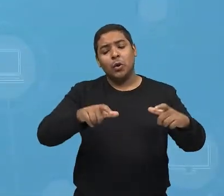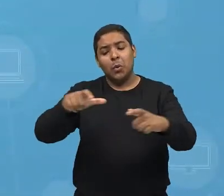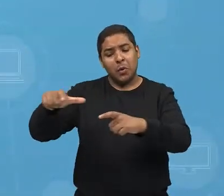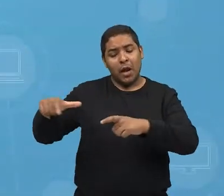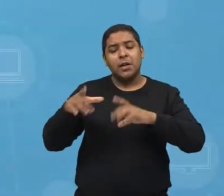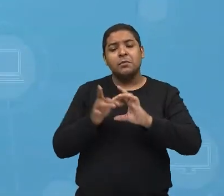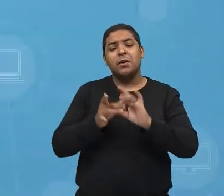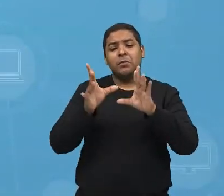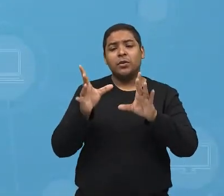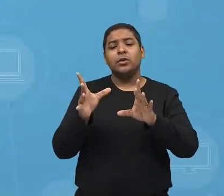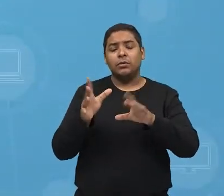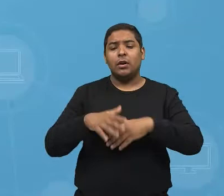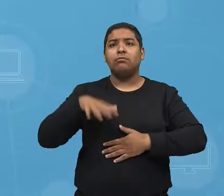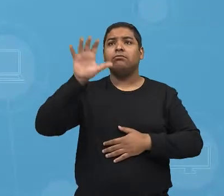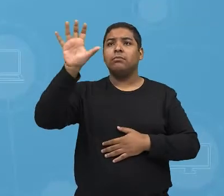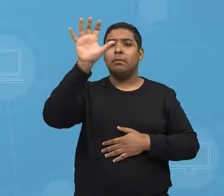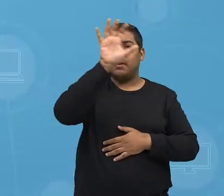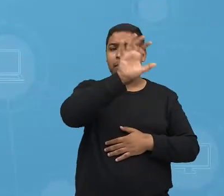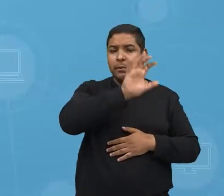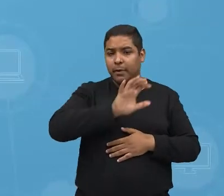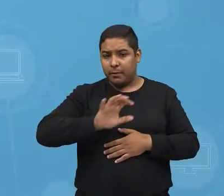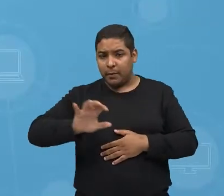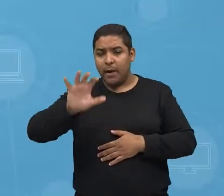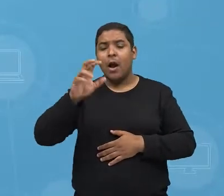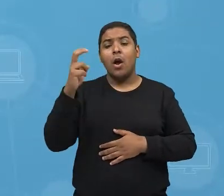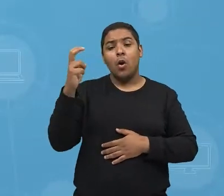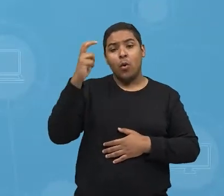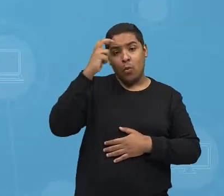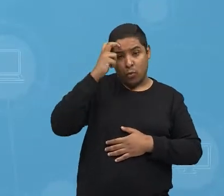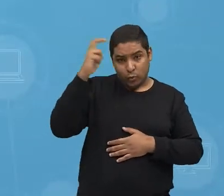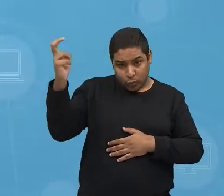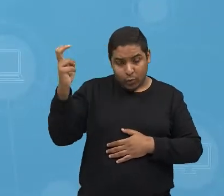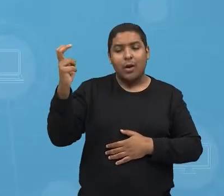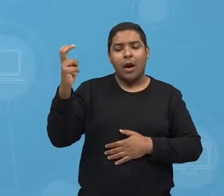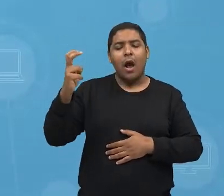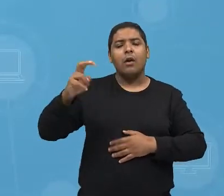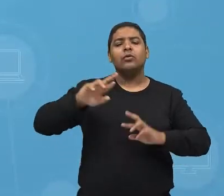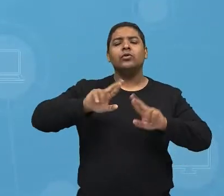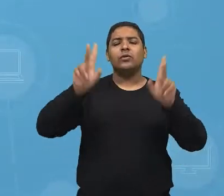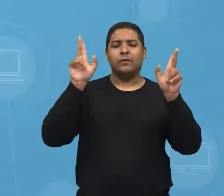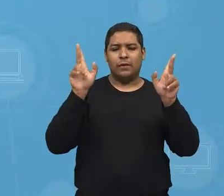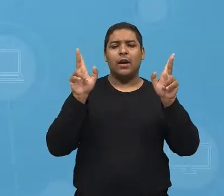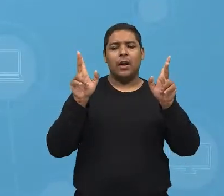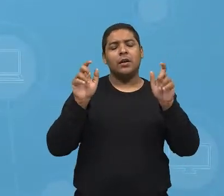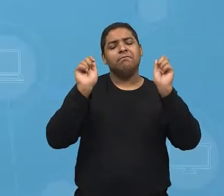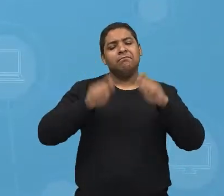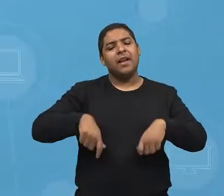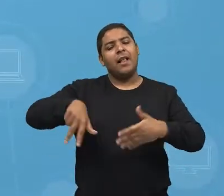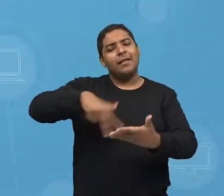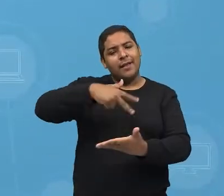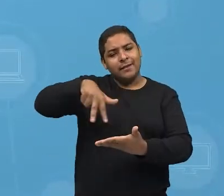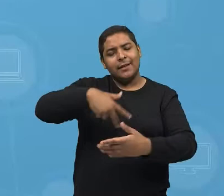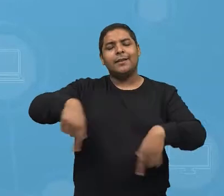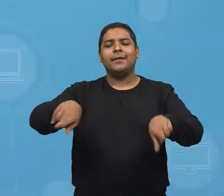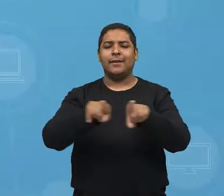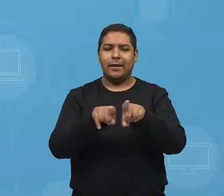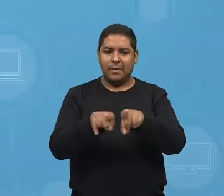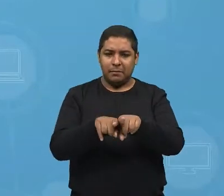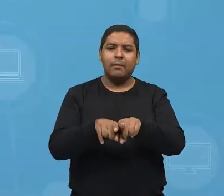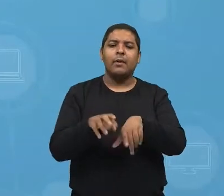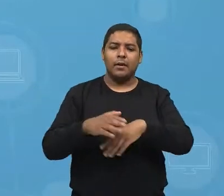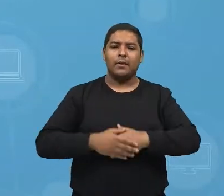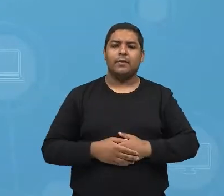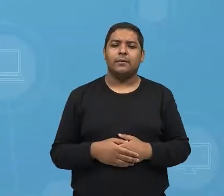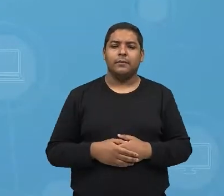outras regiões, mesmo sendo, vamos dizer, culturalmente de uma região, pudessem ser dançada também aonde em